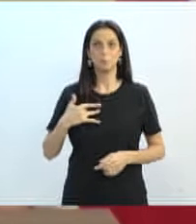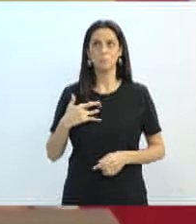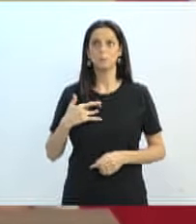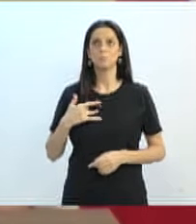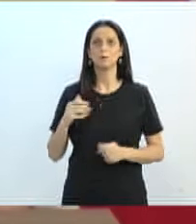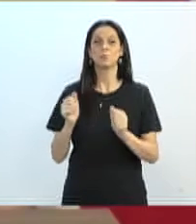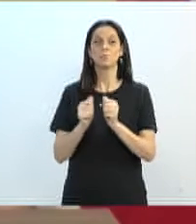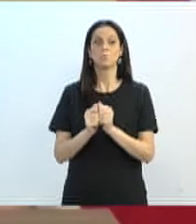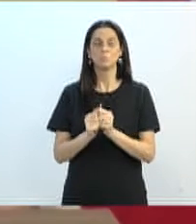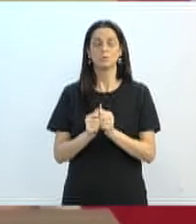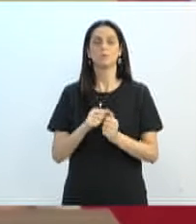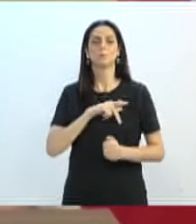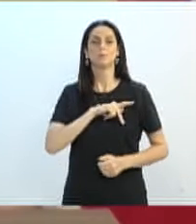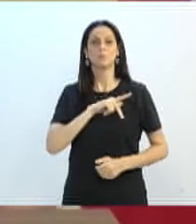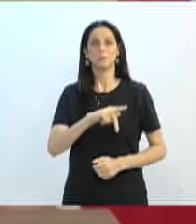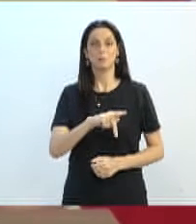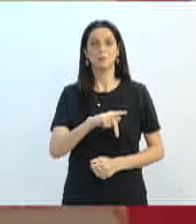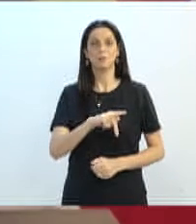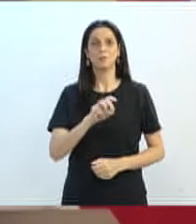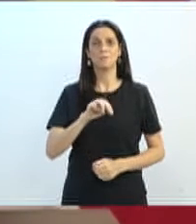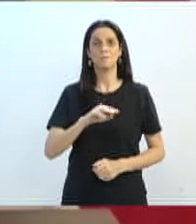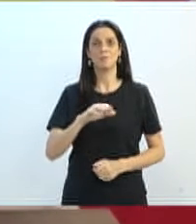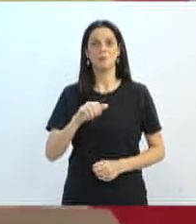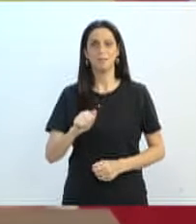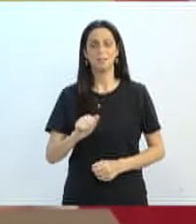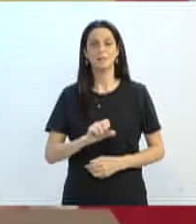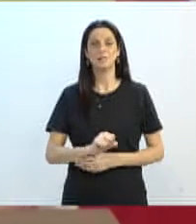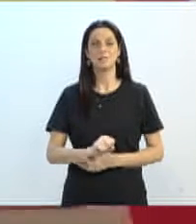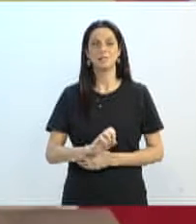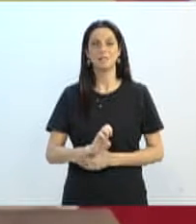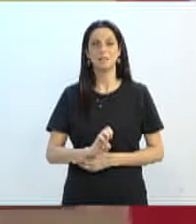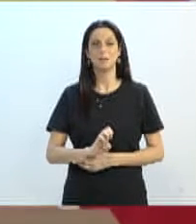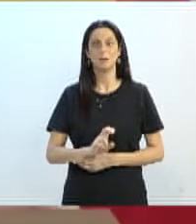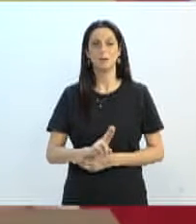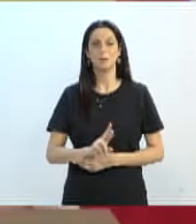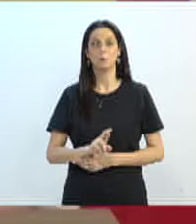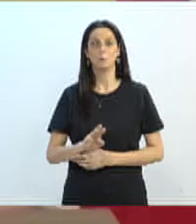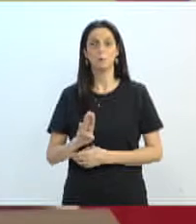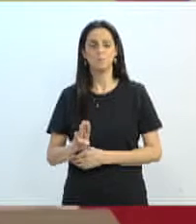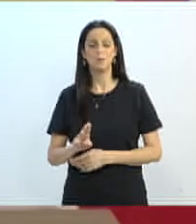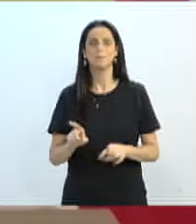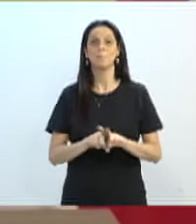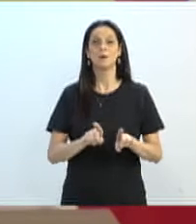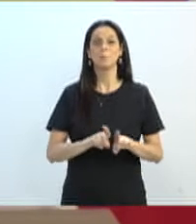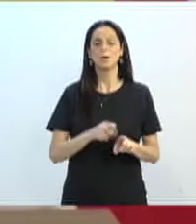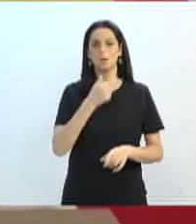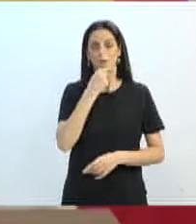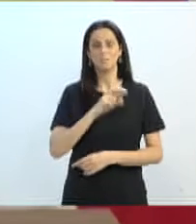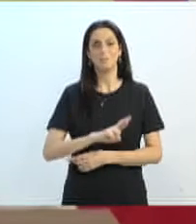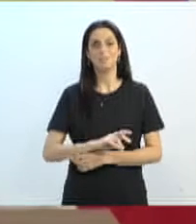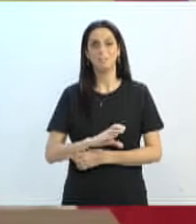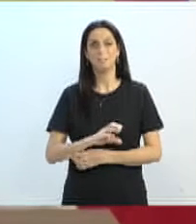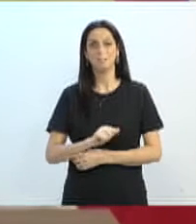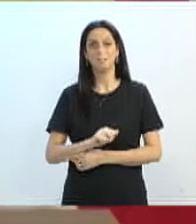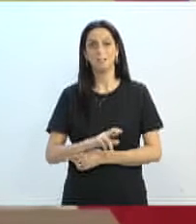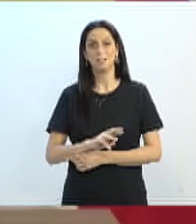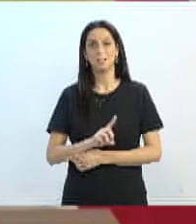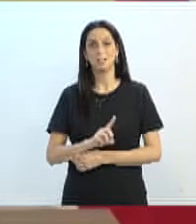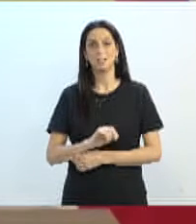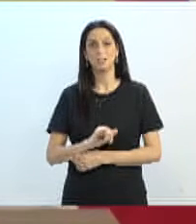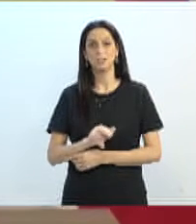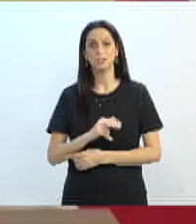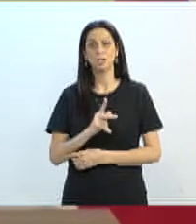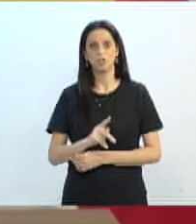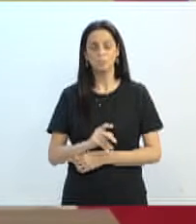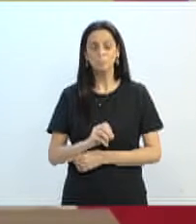ali estava o presidente, o Mica, da SEURB, também o Ricardinho, o diretor, onde após essa esse